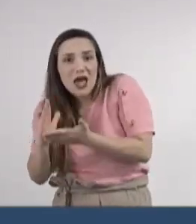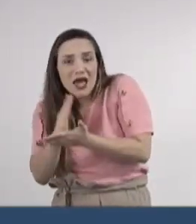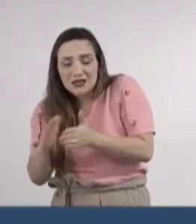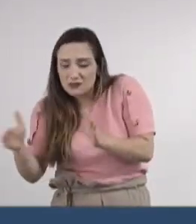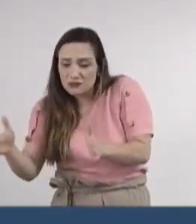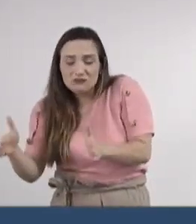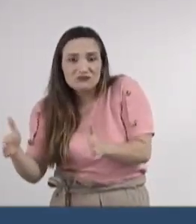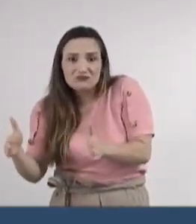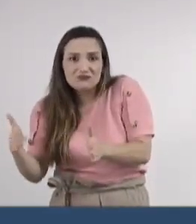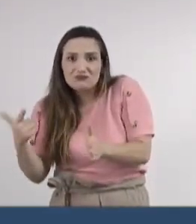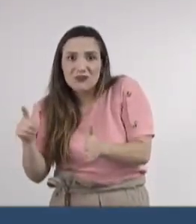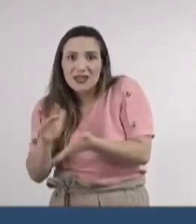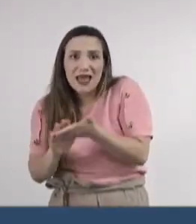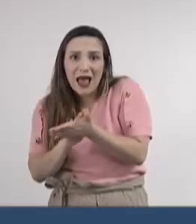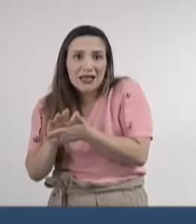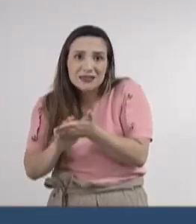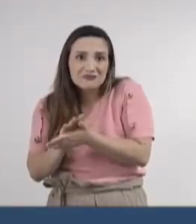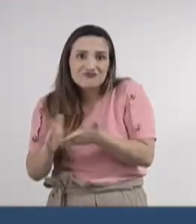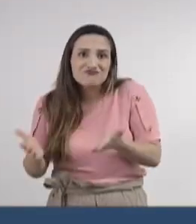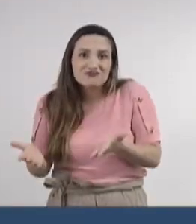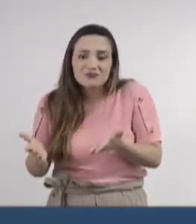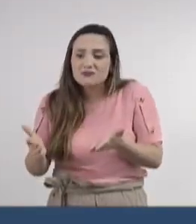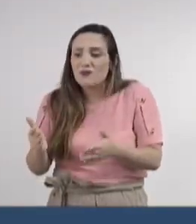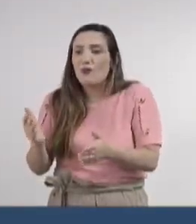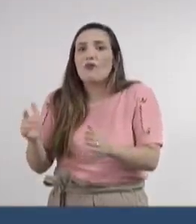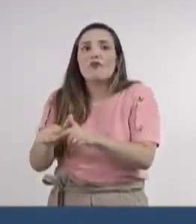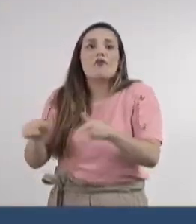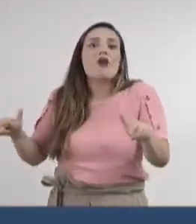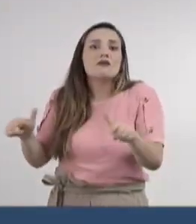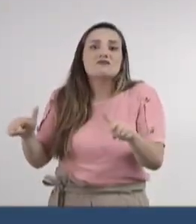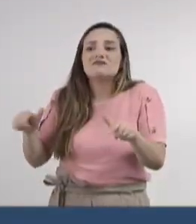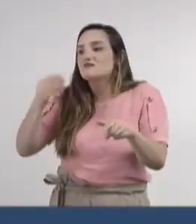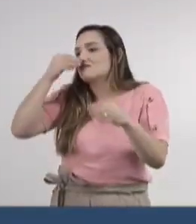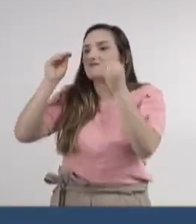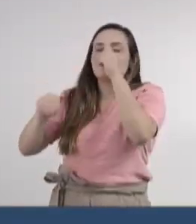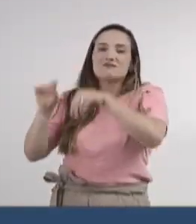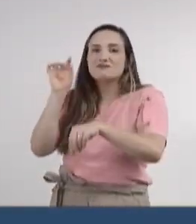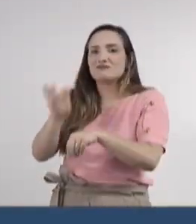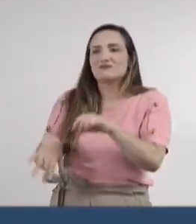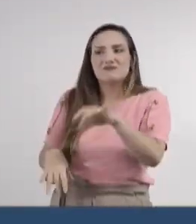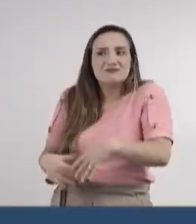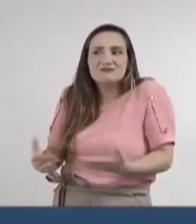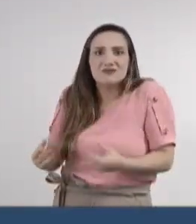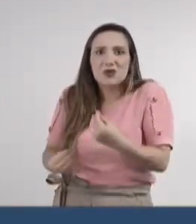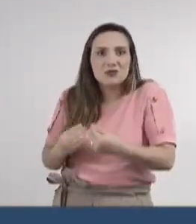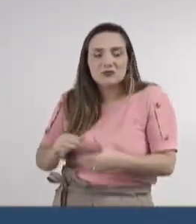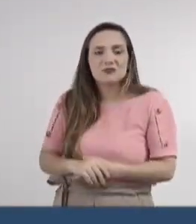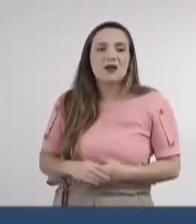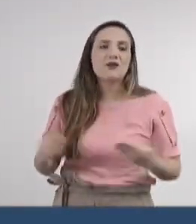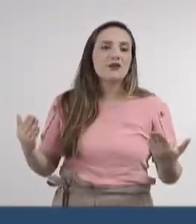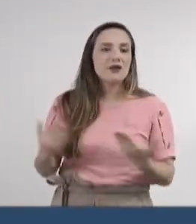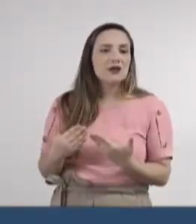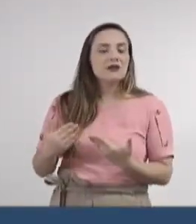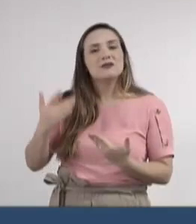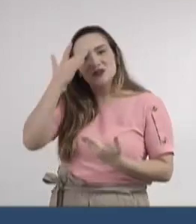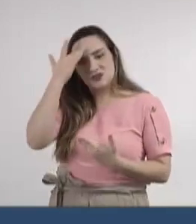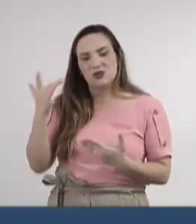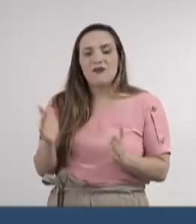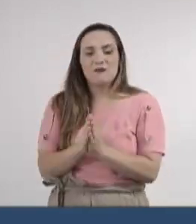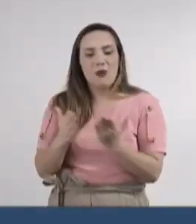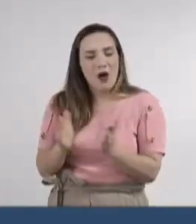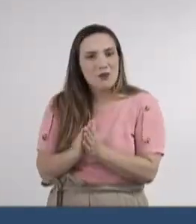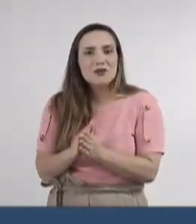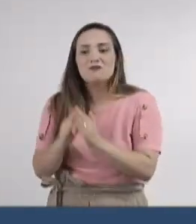3A1 não teve destinação pública, ficando abandonado. O local passou a ser ocupado por pessoas em situação